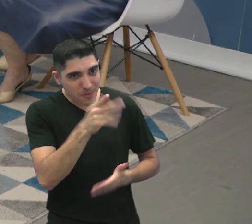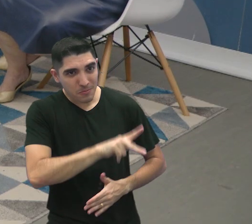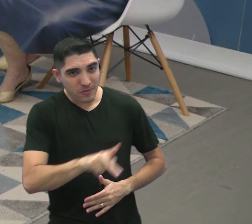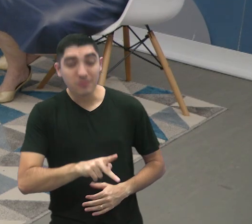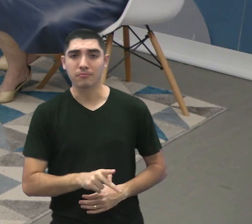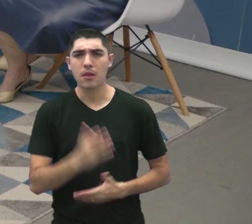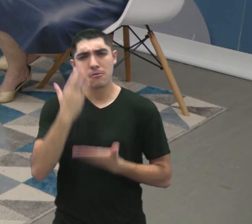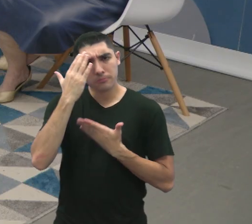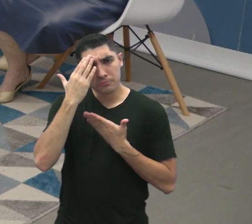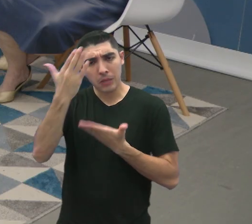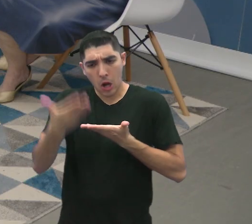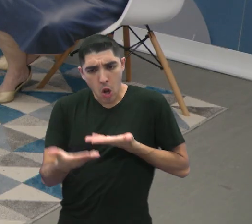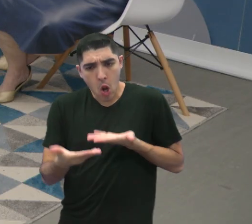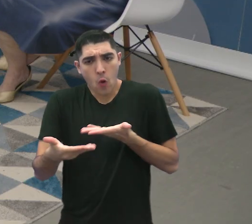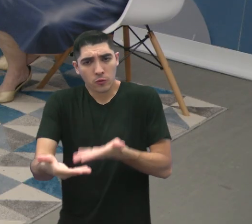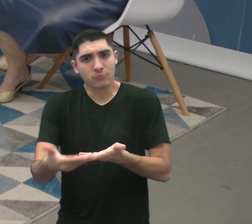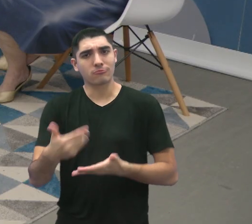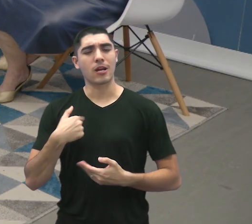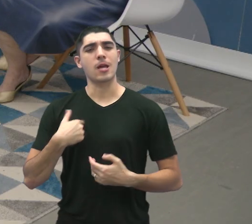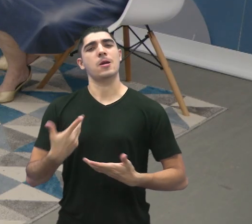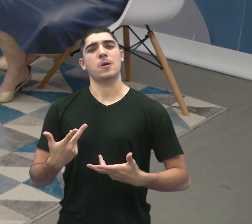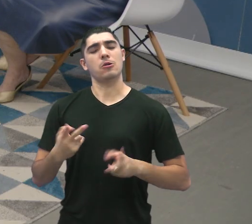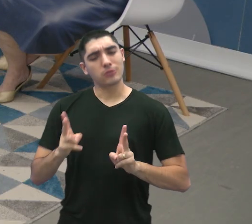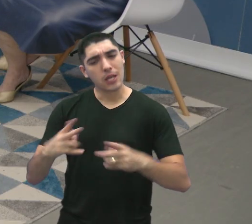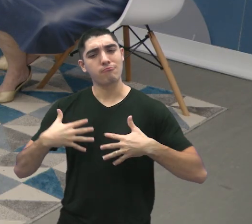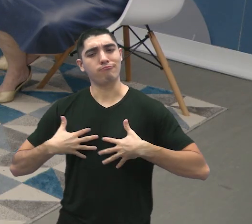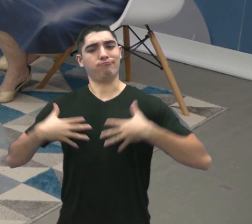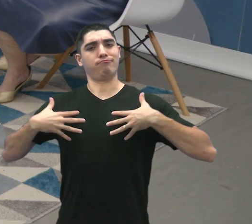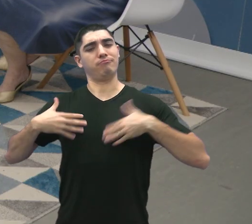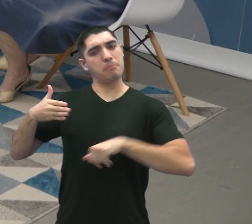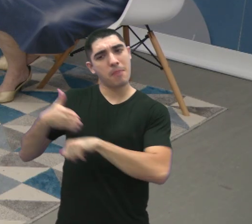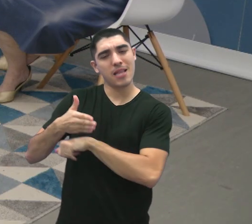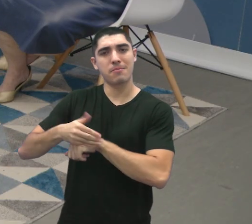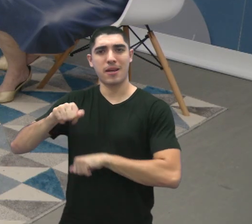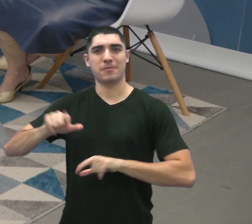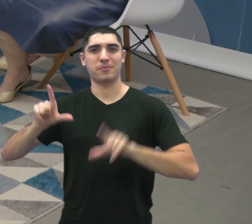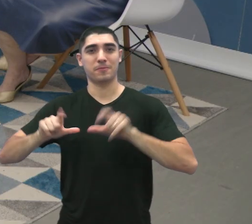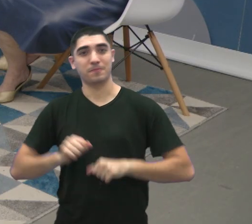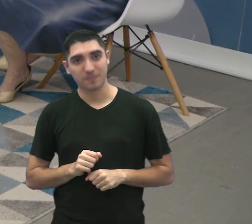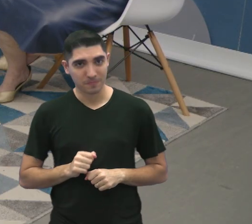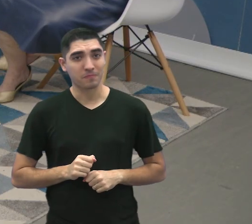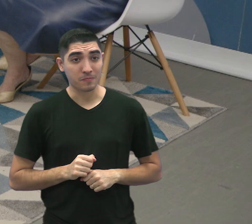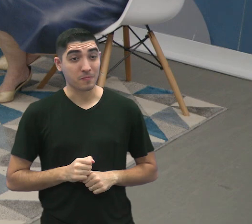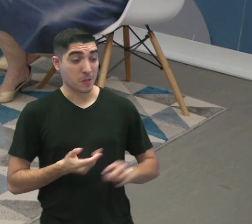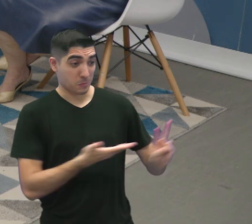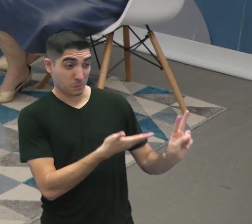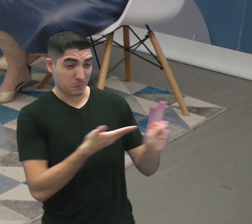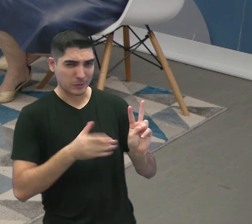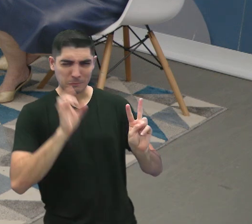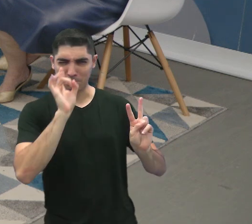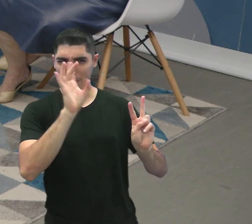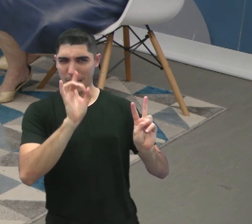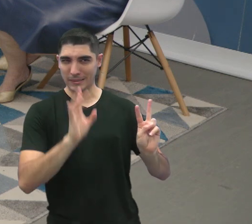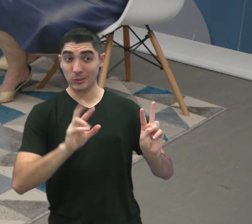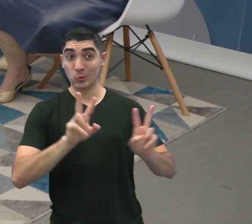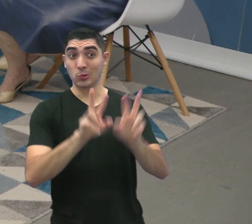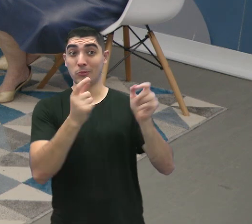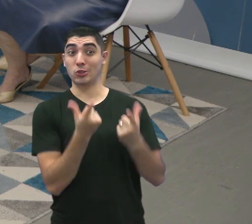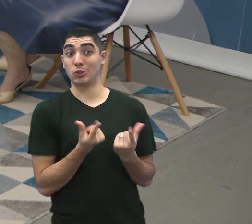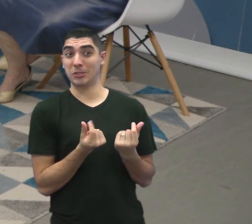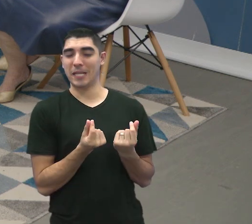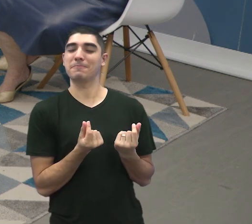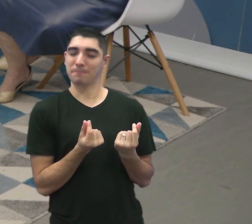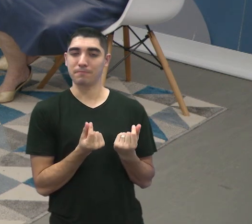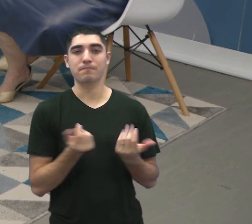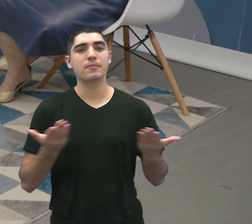pelo convite. Estou muito honrado estar aqui neste momento. Não, dois feras para a gente falar de um assunto tão importante, dinheiro. Gente,